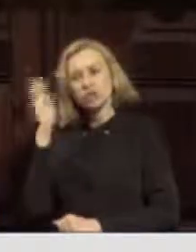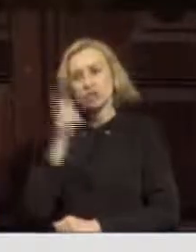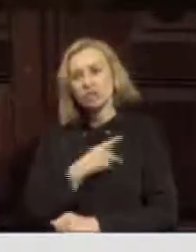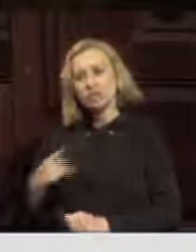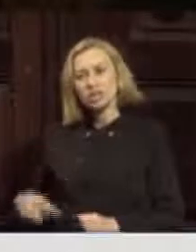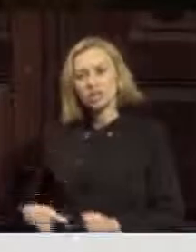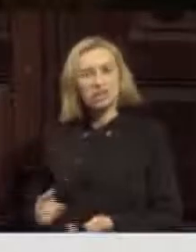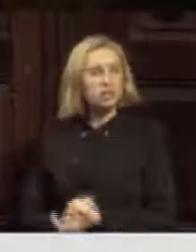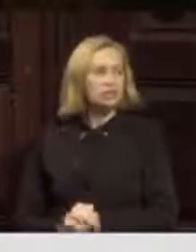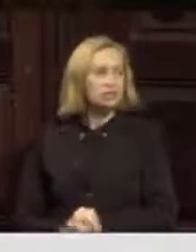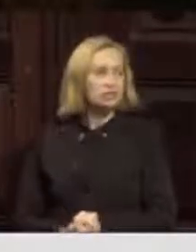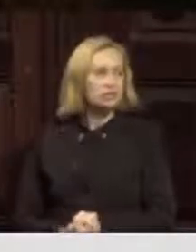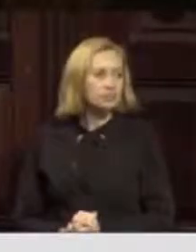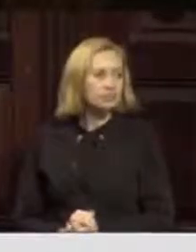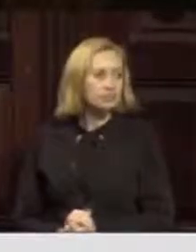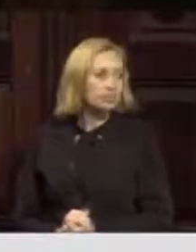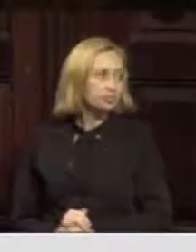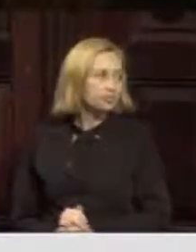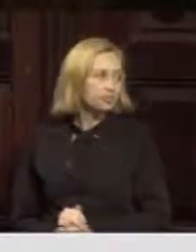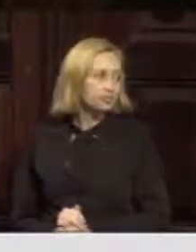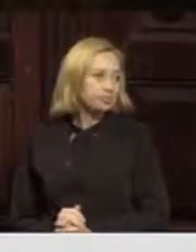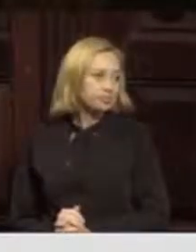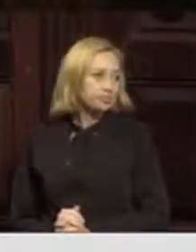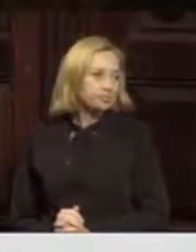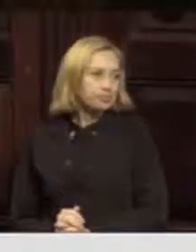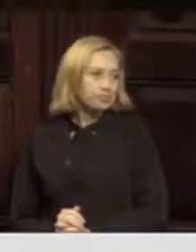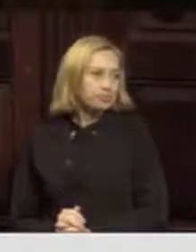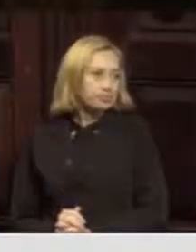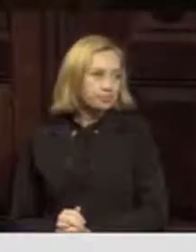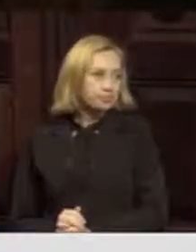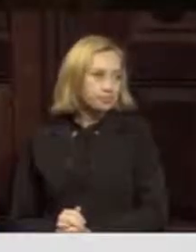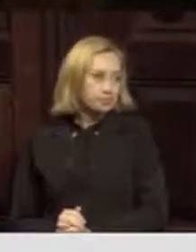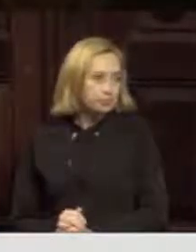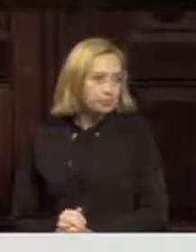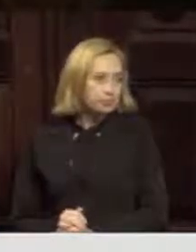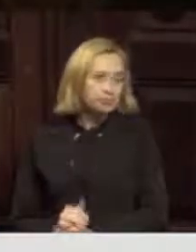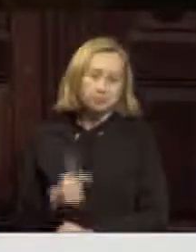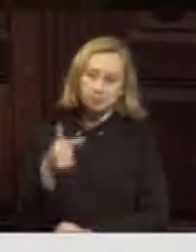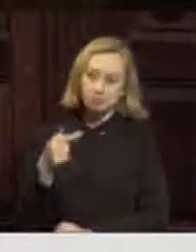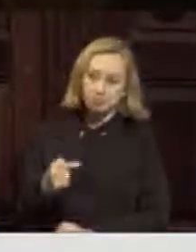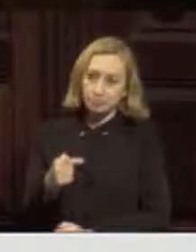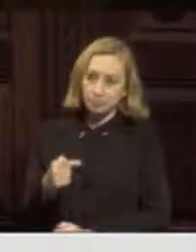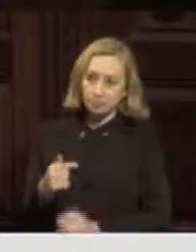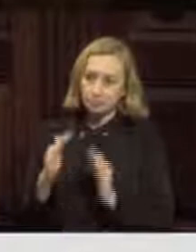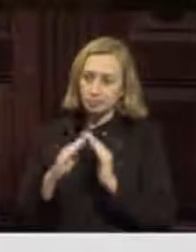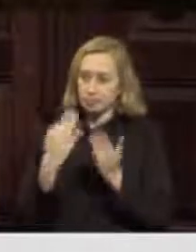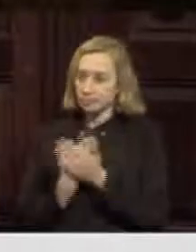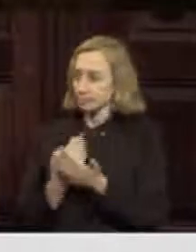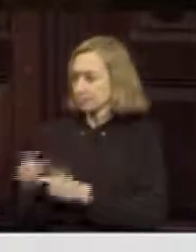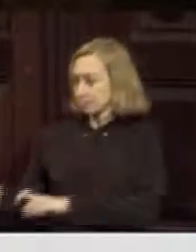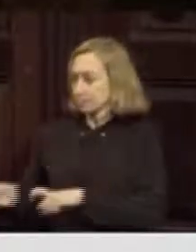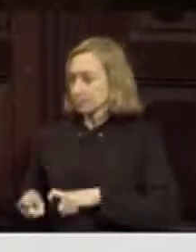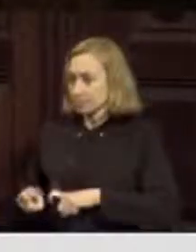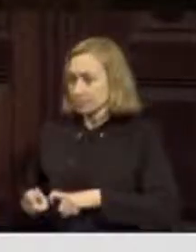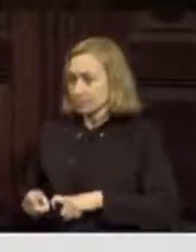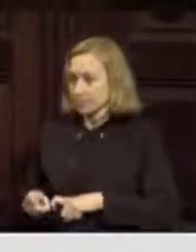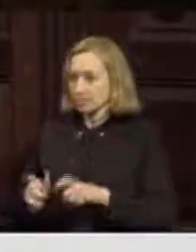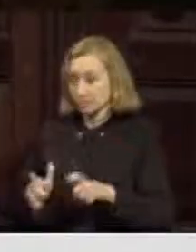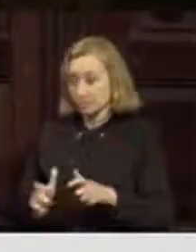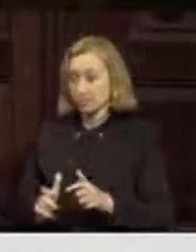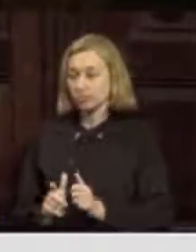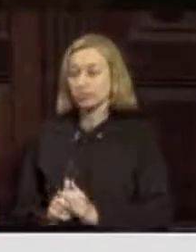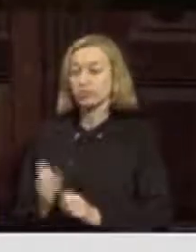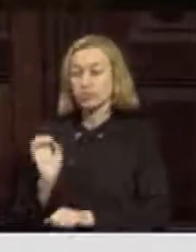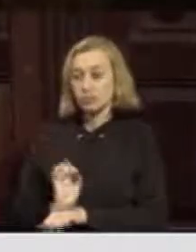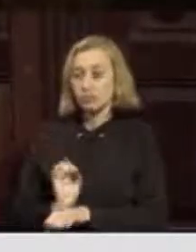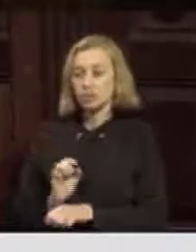a resistência que representam as 7 escolas agrícolas existentes no sistema